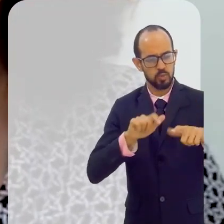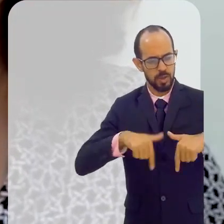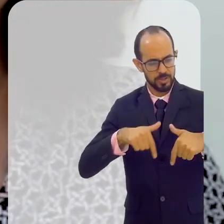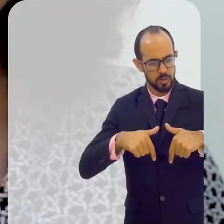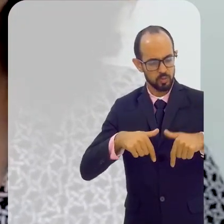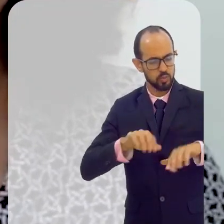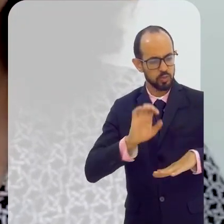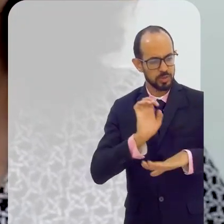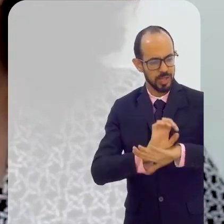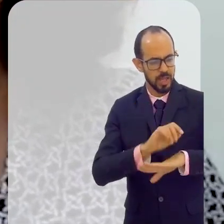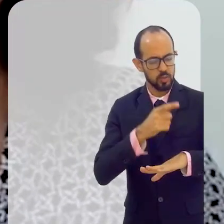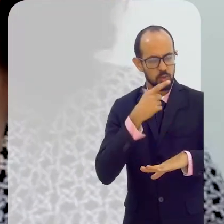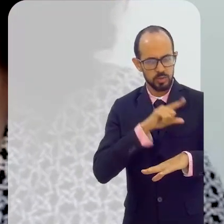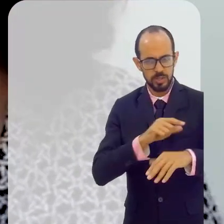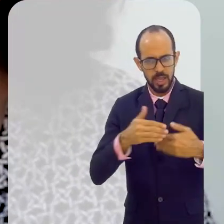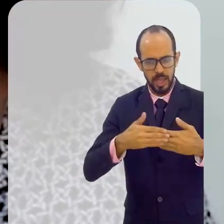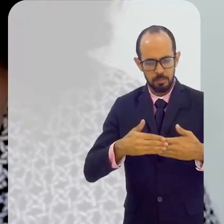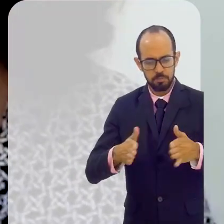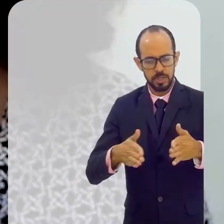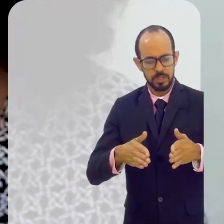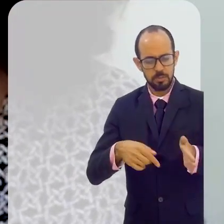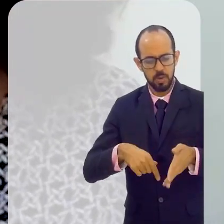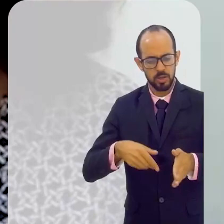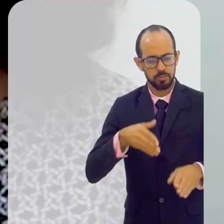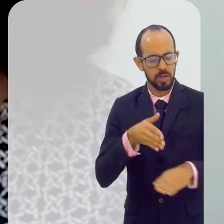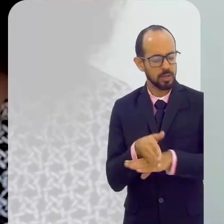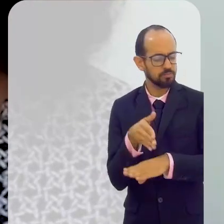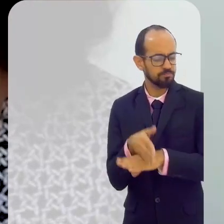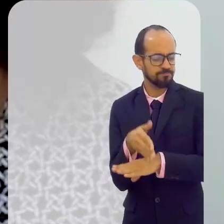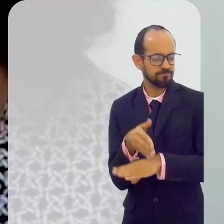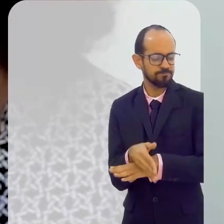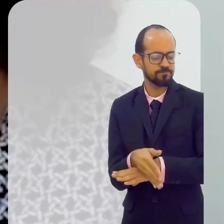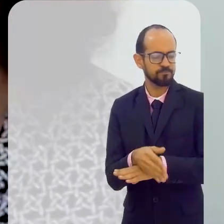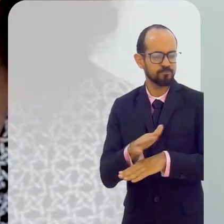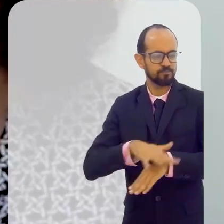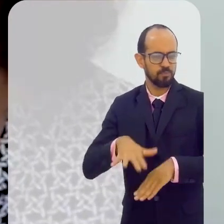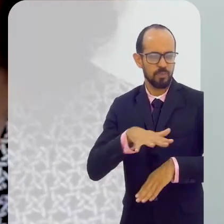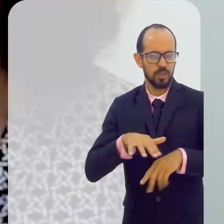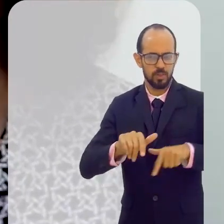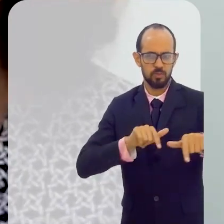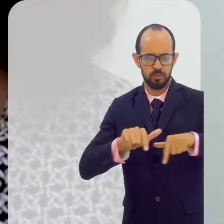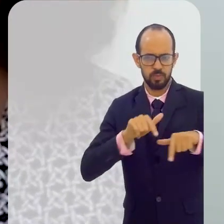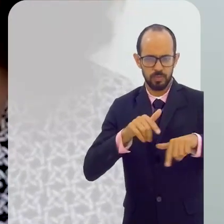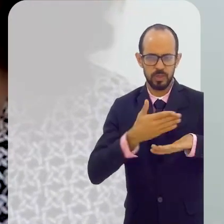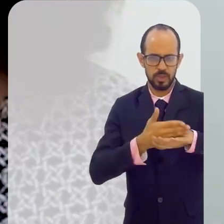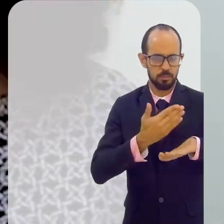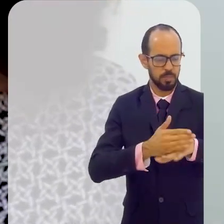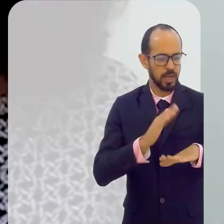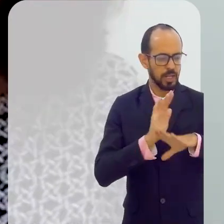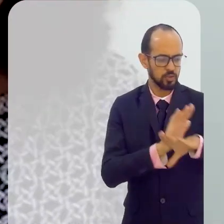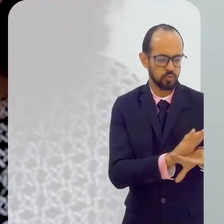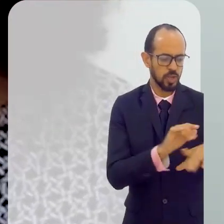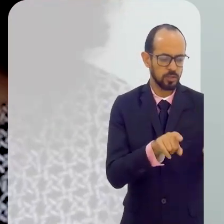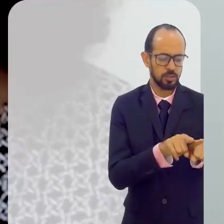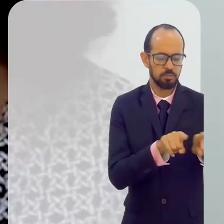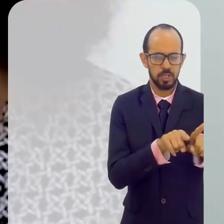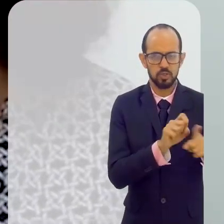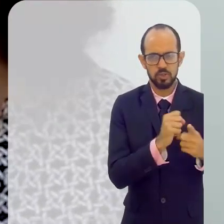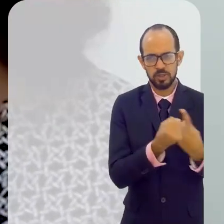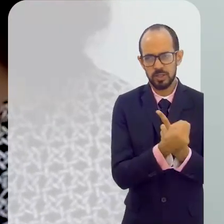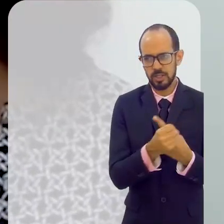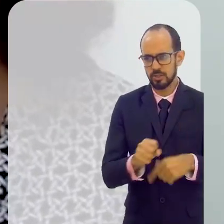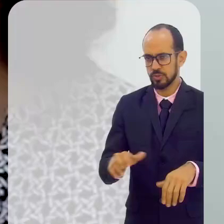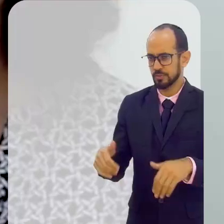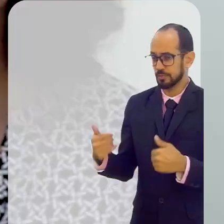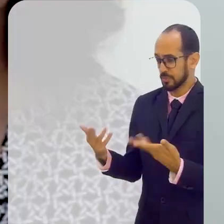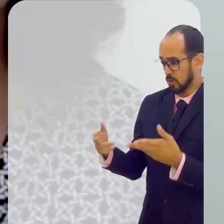exemplo, pode ajudar também a abrir esses espaços para os alunos e essa prática também estar a serviço da própria sociedade,